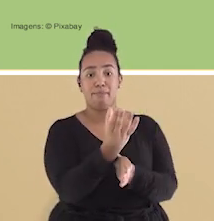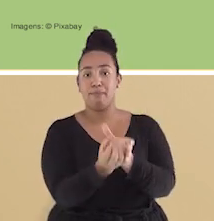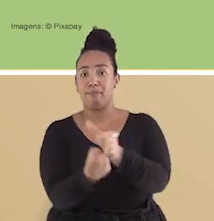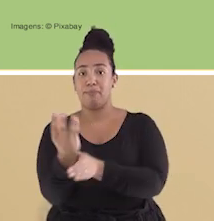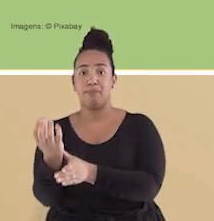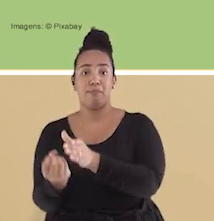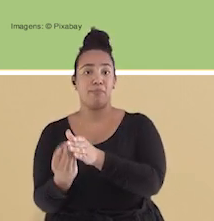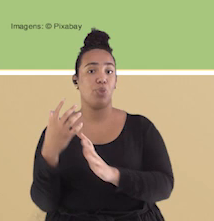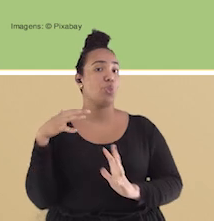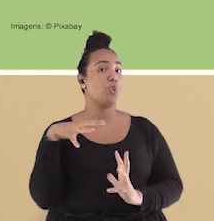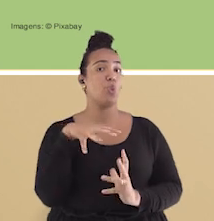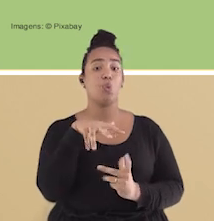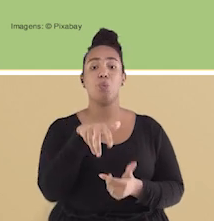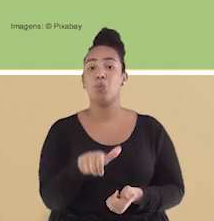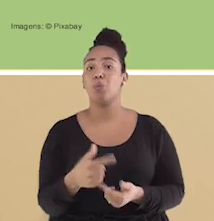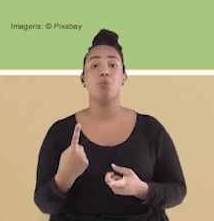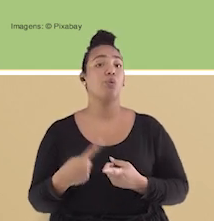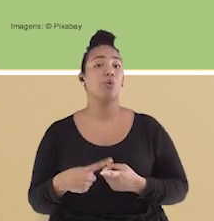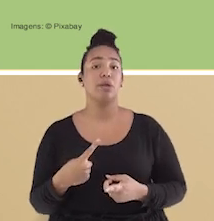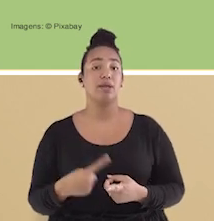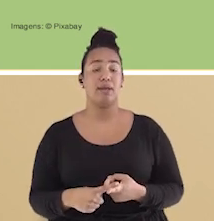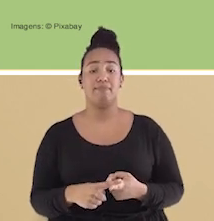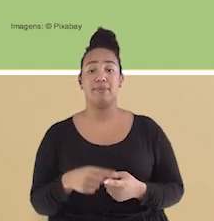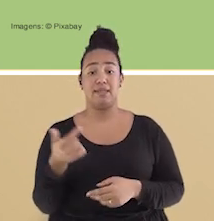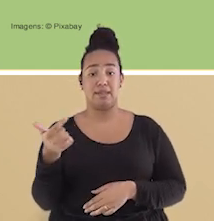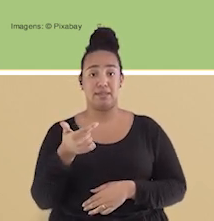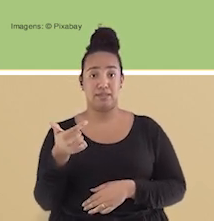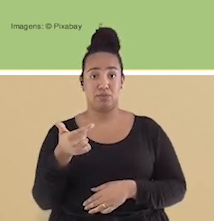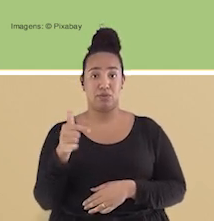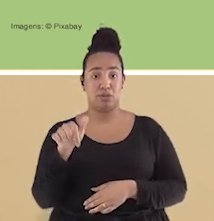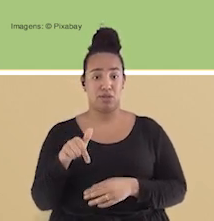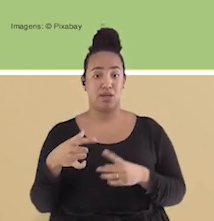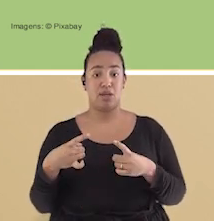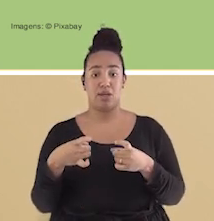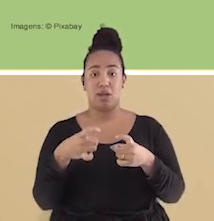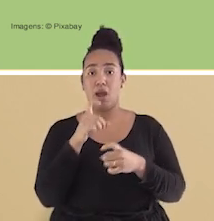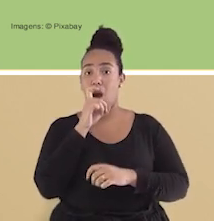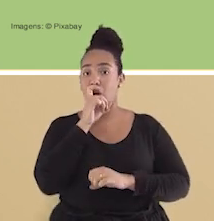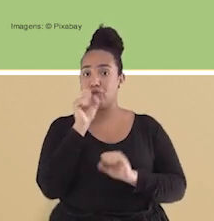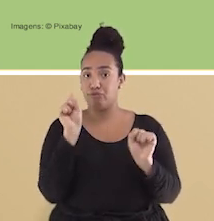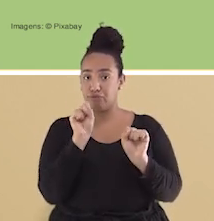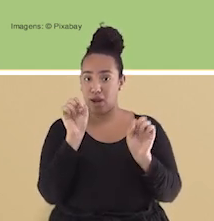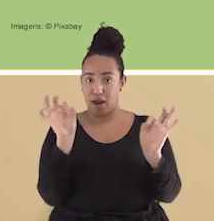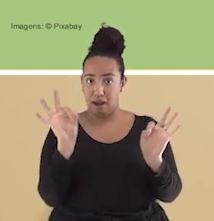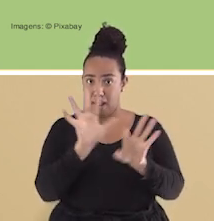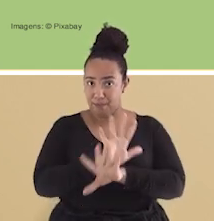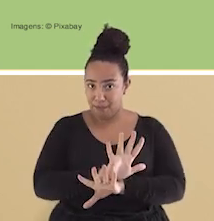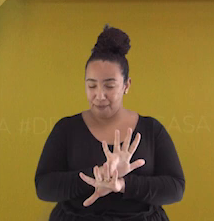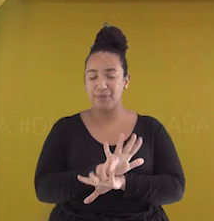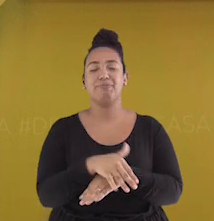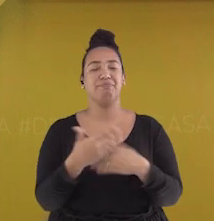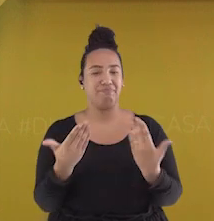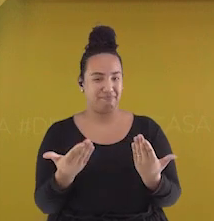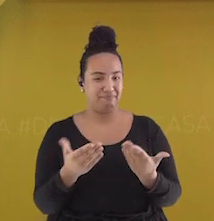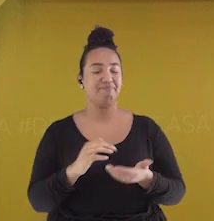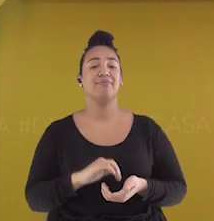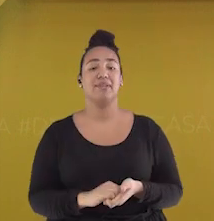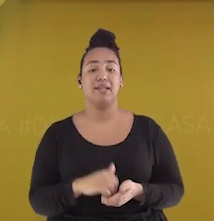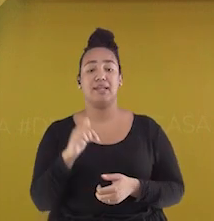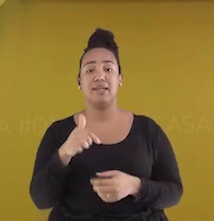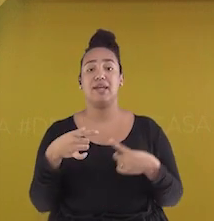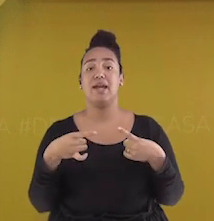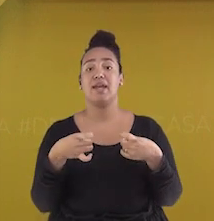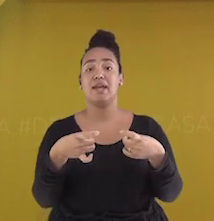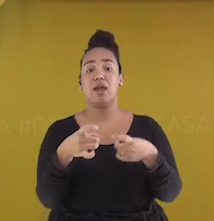mundo todo aconteceu após o término da Guerra Fria. Lembra desse fato? A Guerra